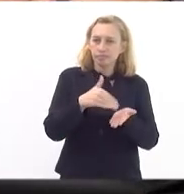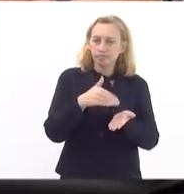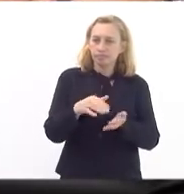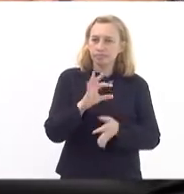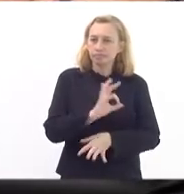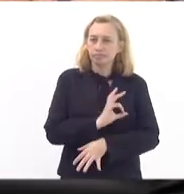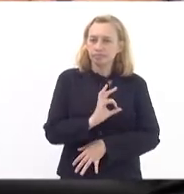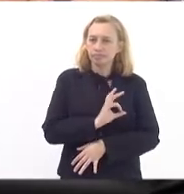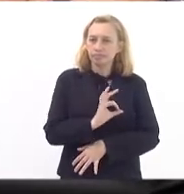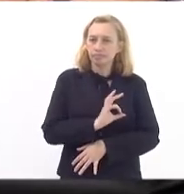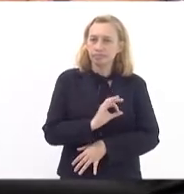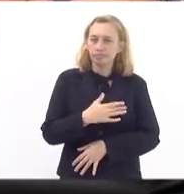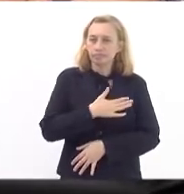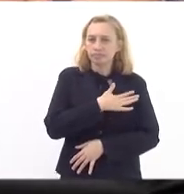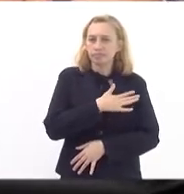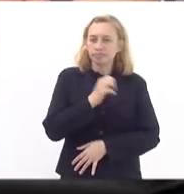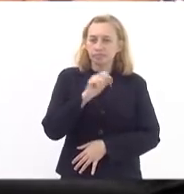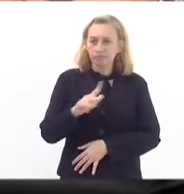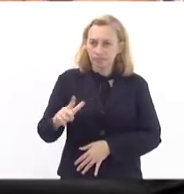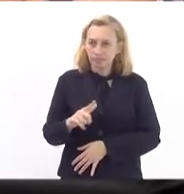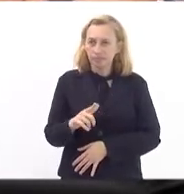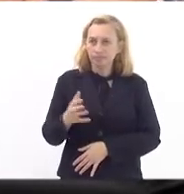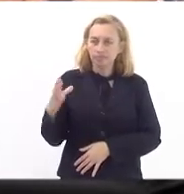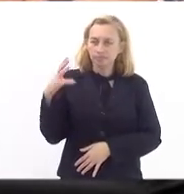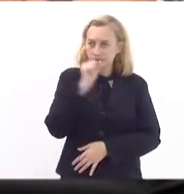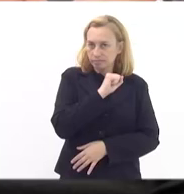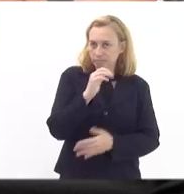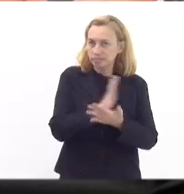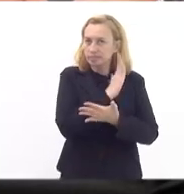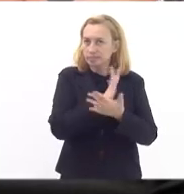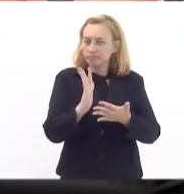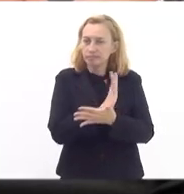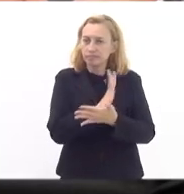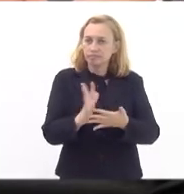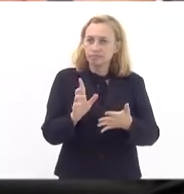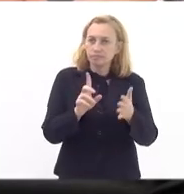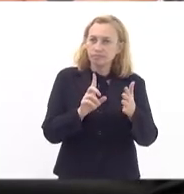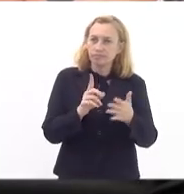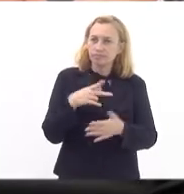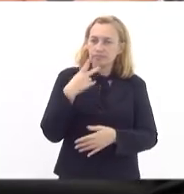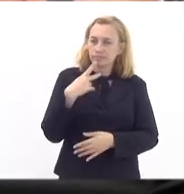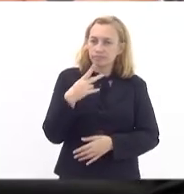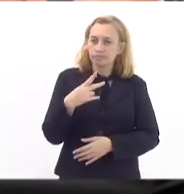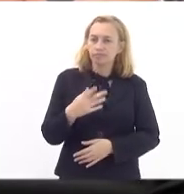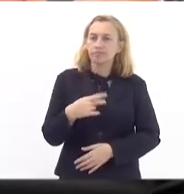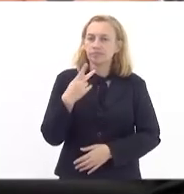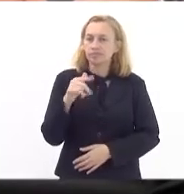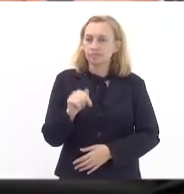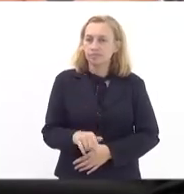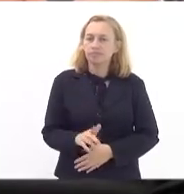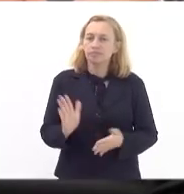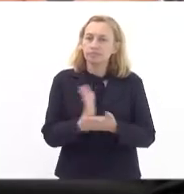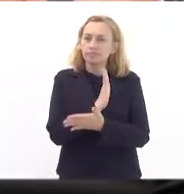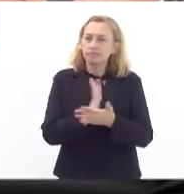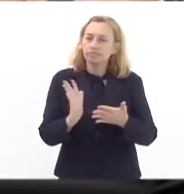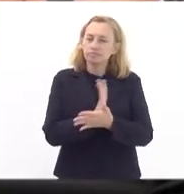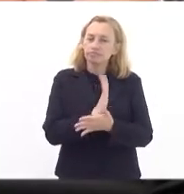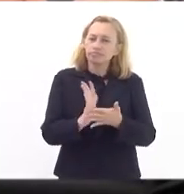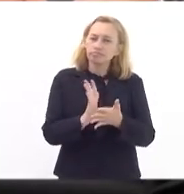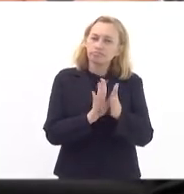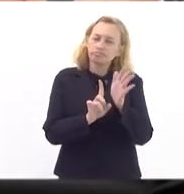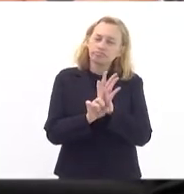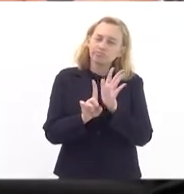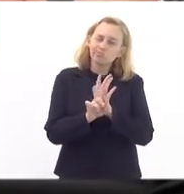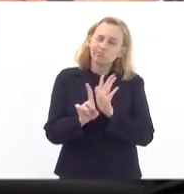Civil Fernando Albuquerque eu quero fazer rapidamente algumas considerações e transmitir aqui algumas inquietações